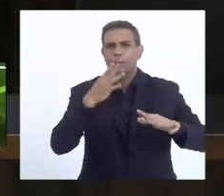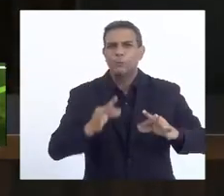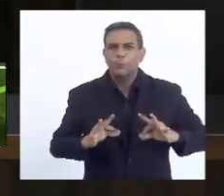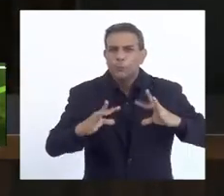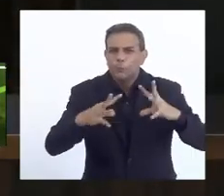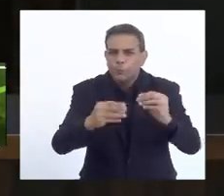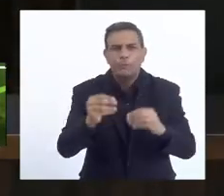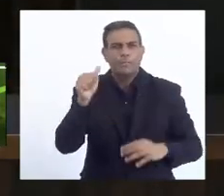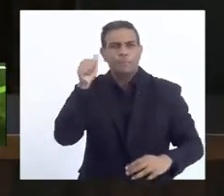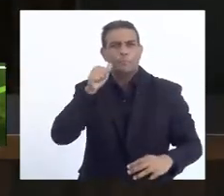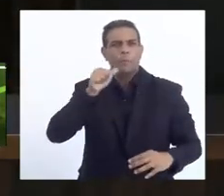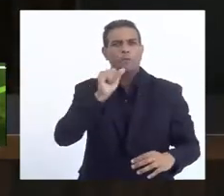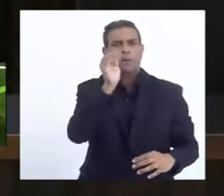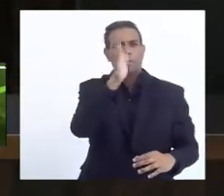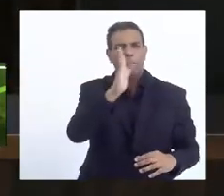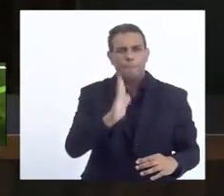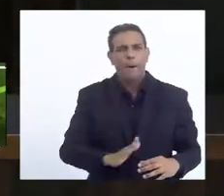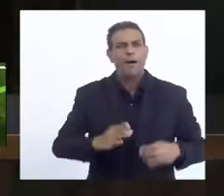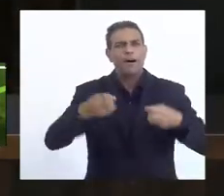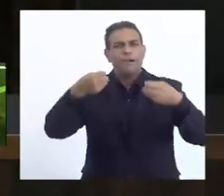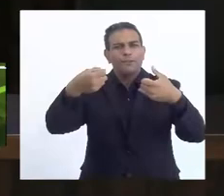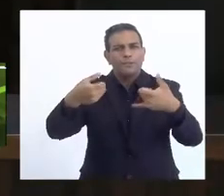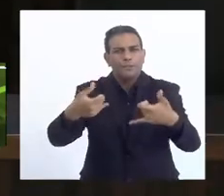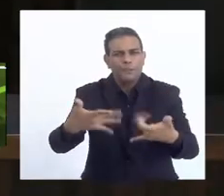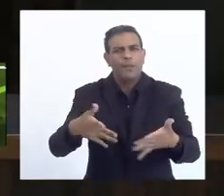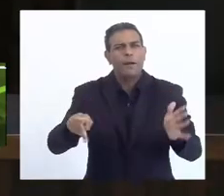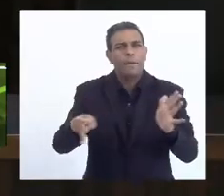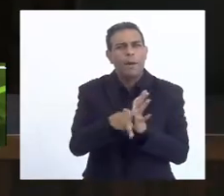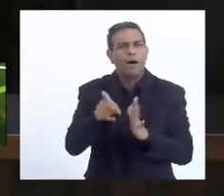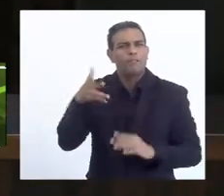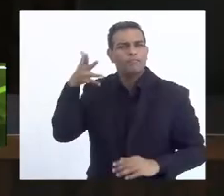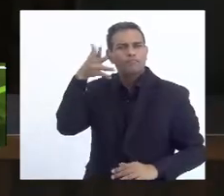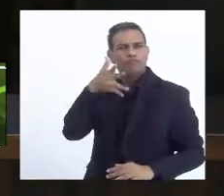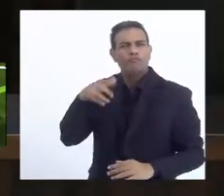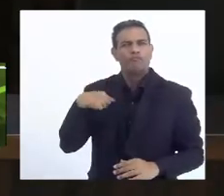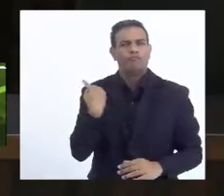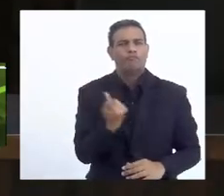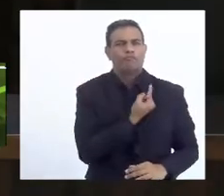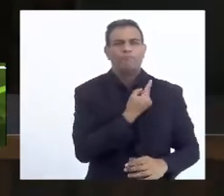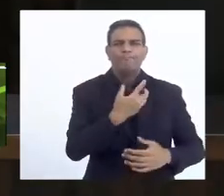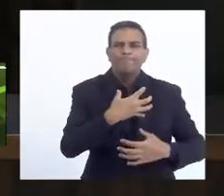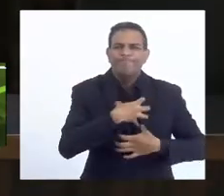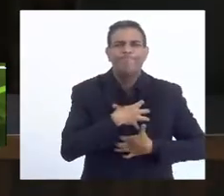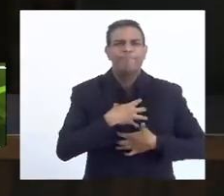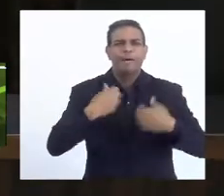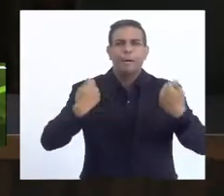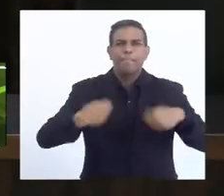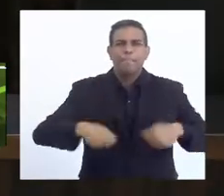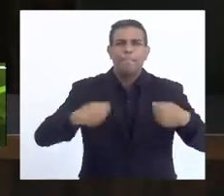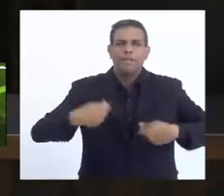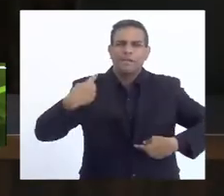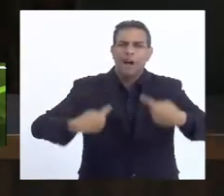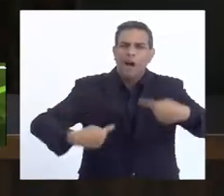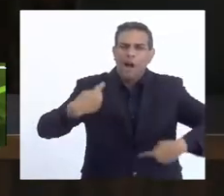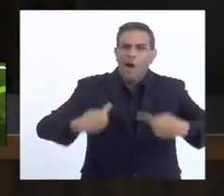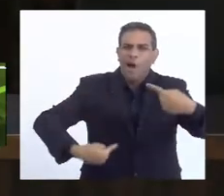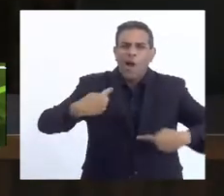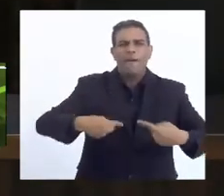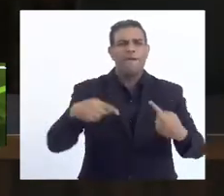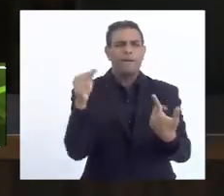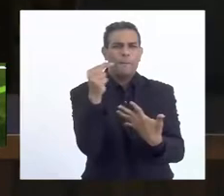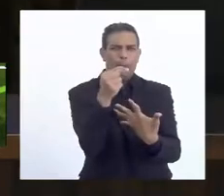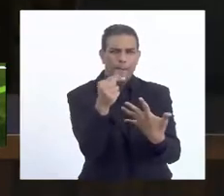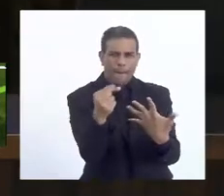sentadas, falando e debatendo sobre isso. Nós precisamos debater, precisamos fazer